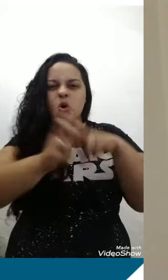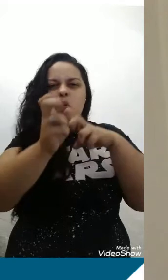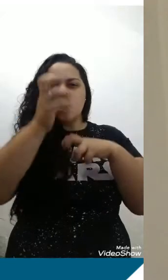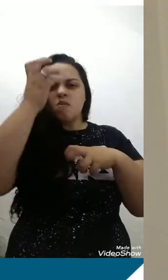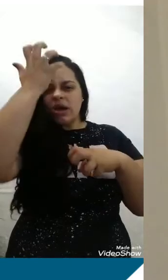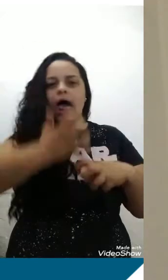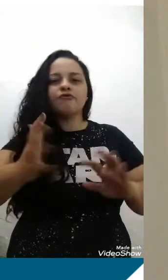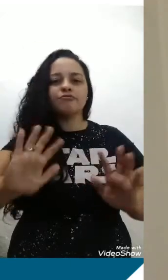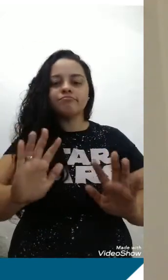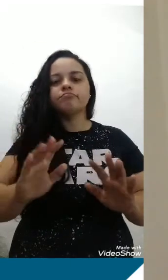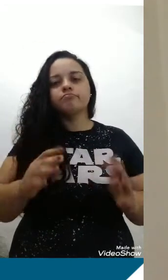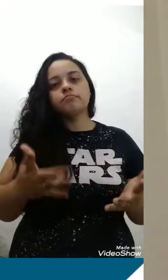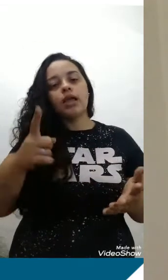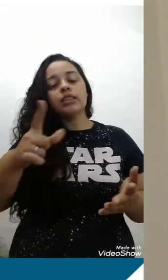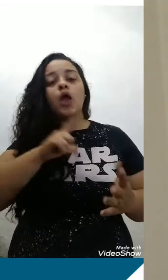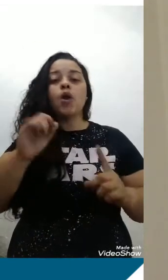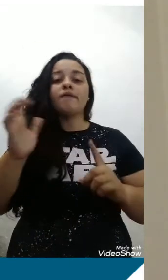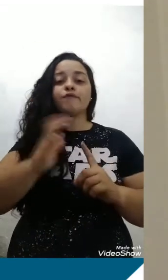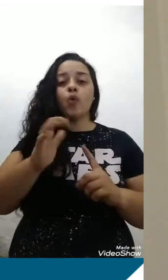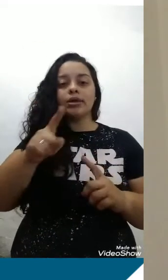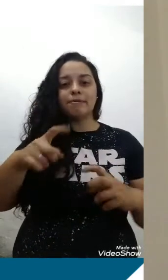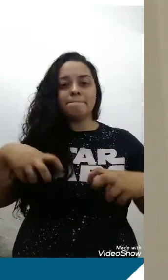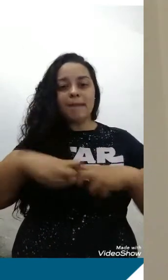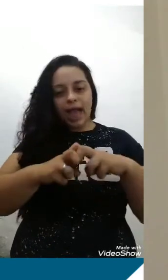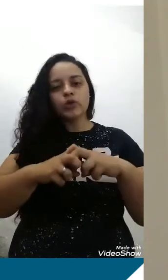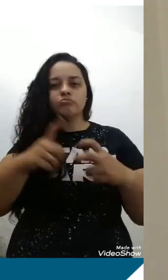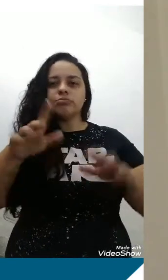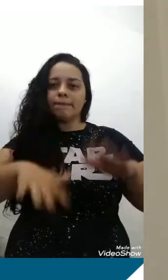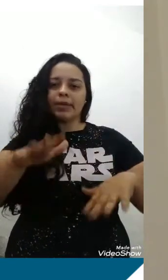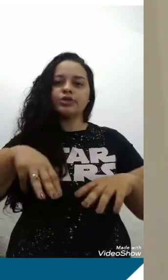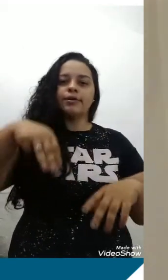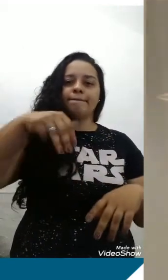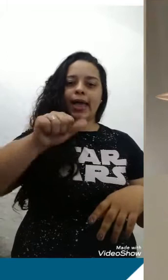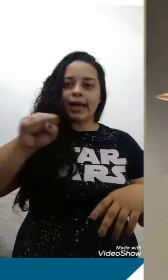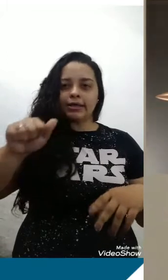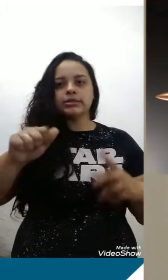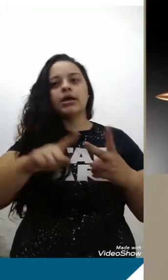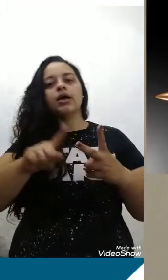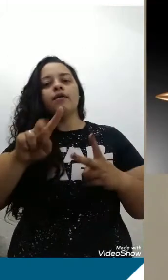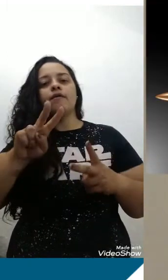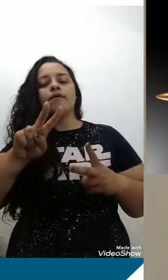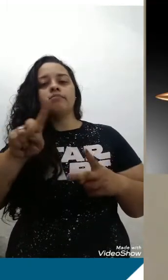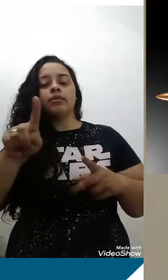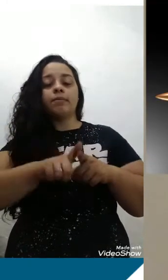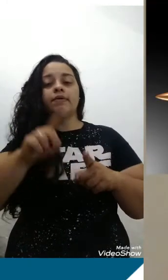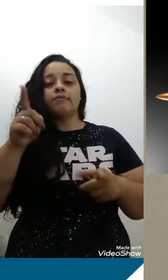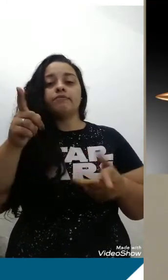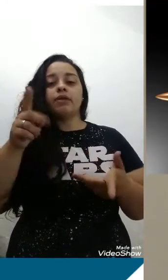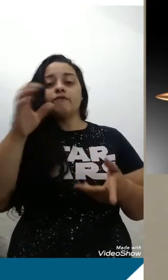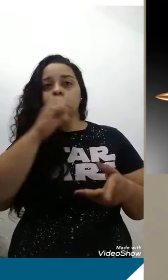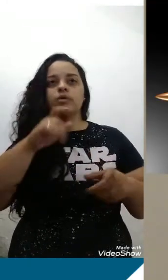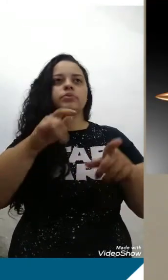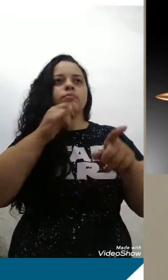velocidade a influência deste impacto. Afinal, aqui no Rio de Janeiro principalmente,